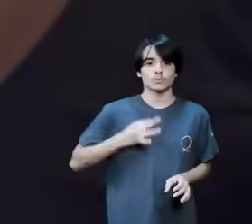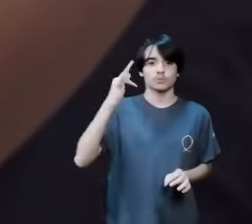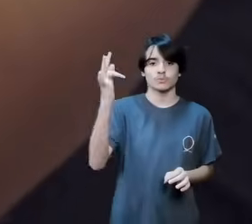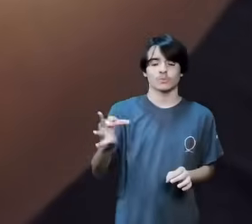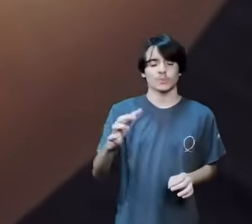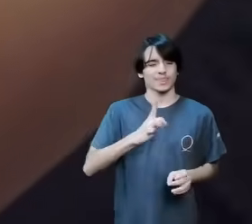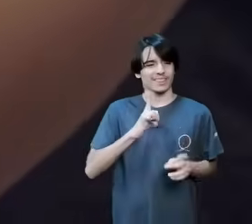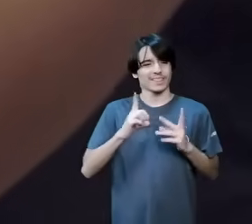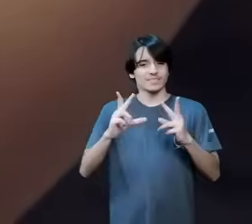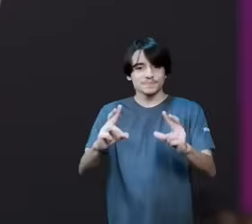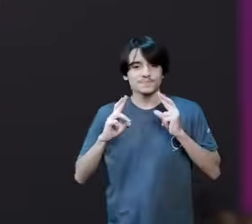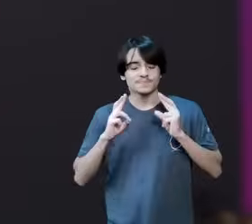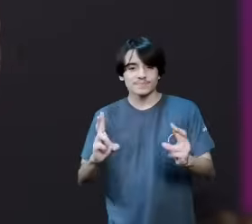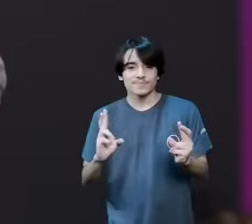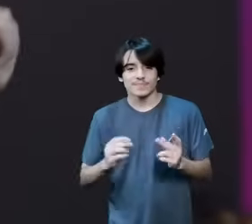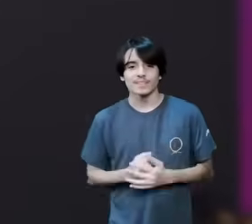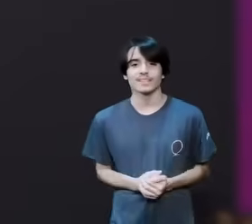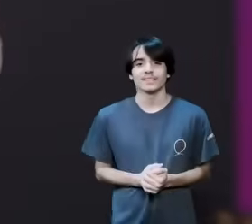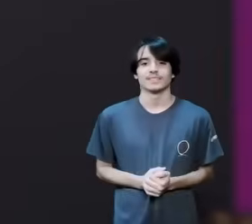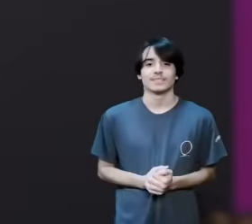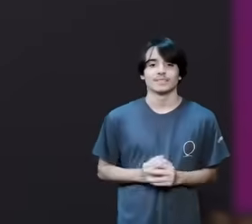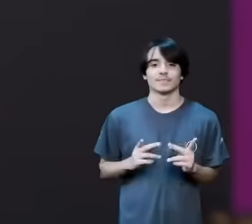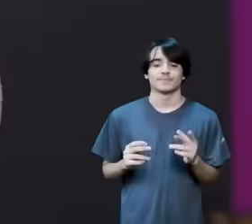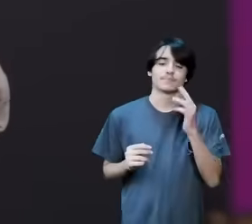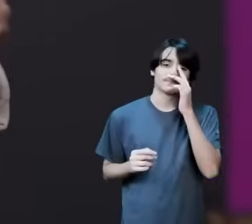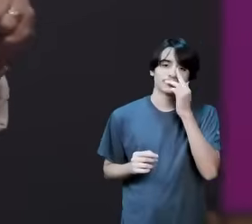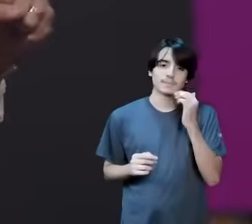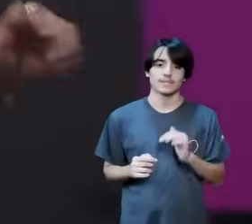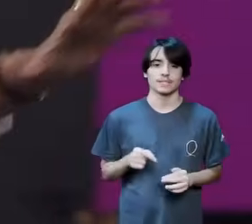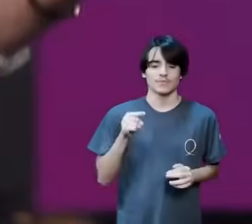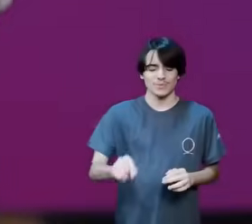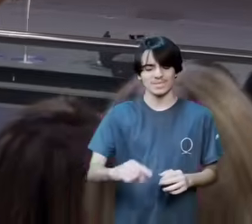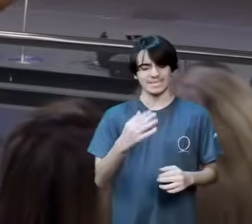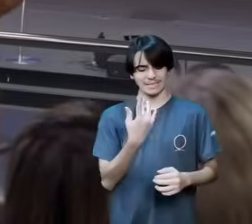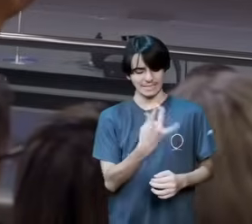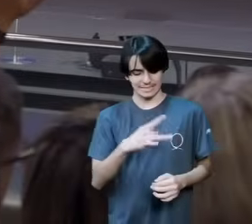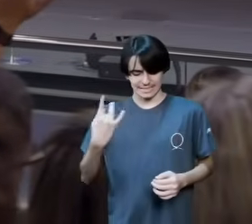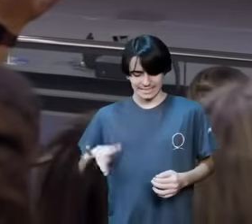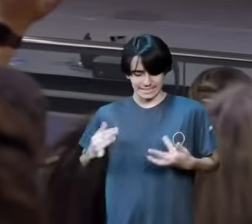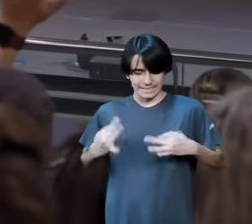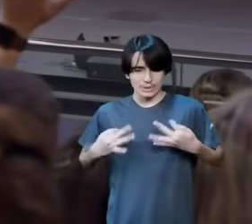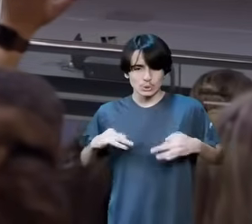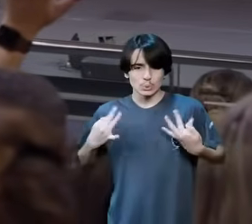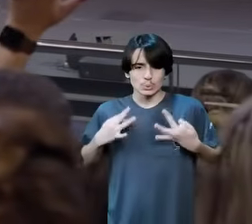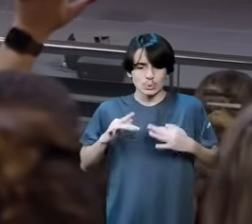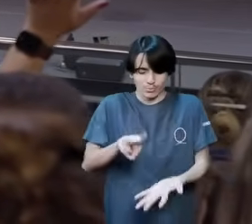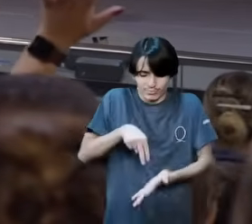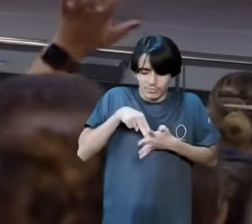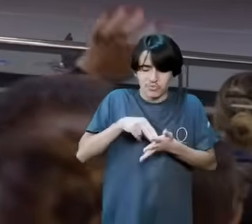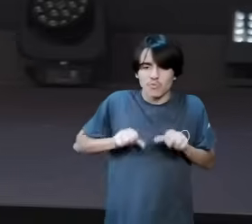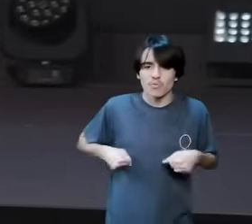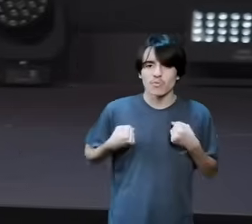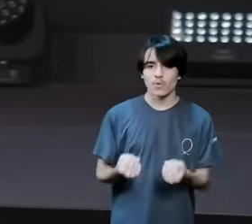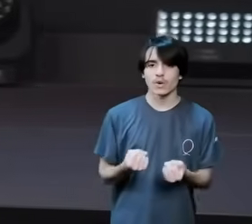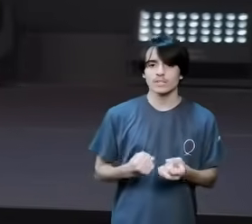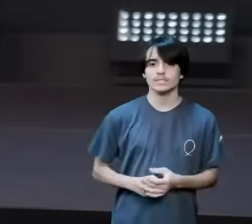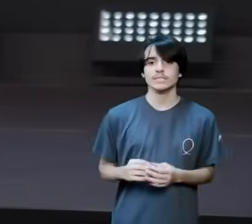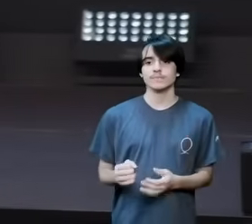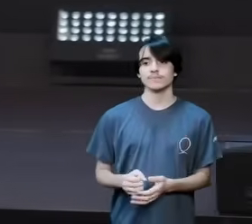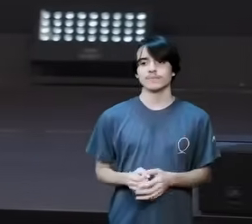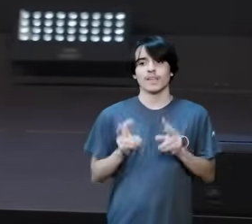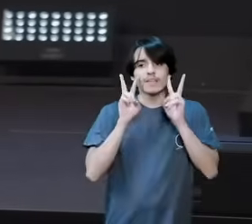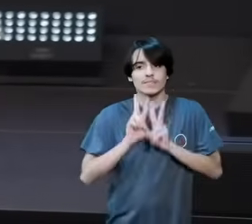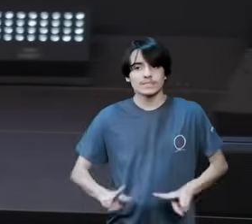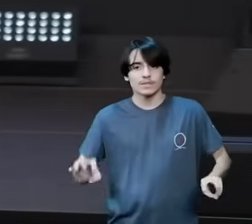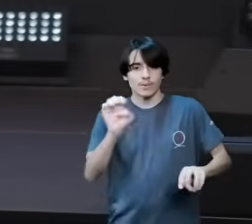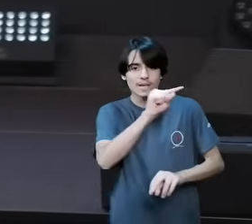há esperança para quem persevera no tempo da dor. Deus então se manifesta a Ezequiel e entrega essa visão,